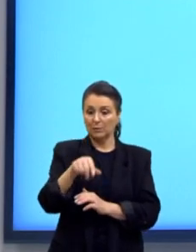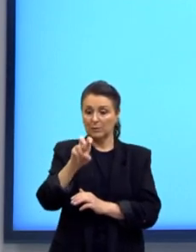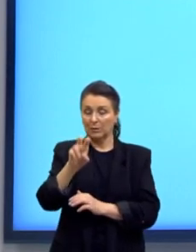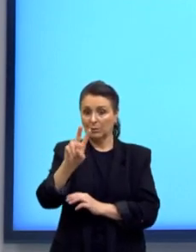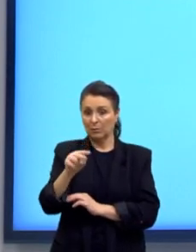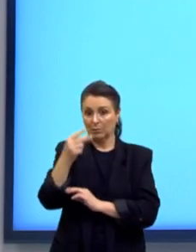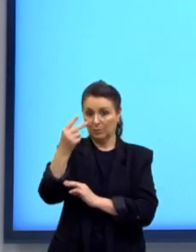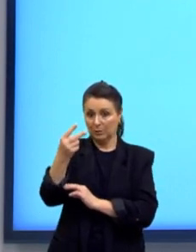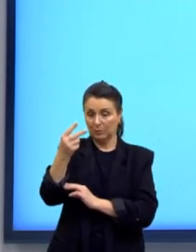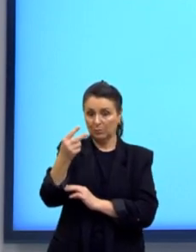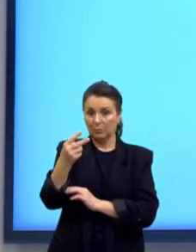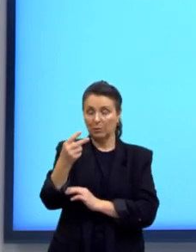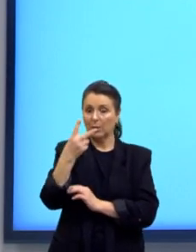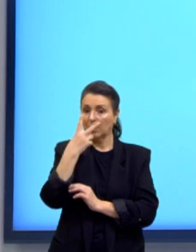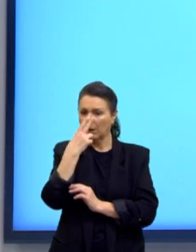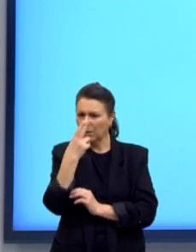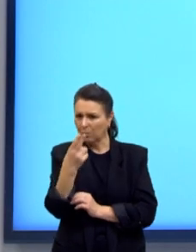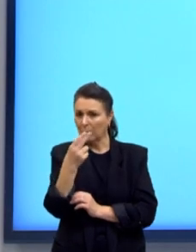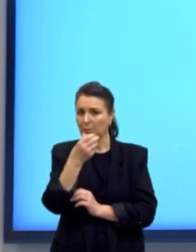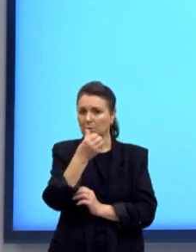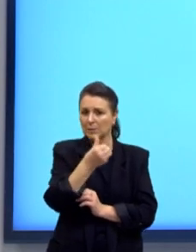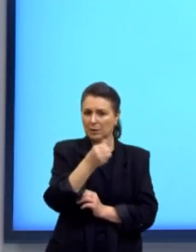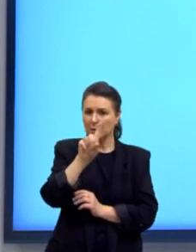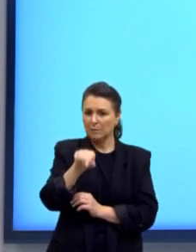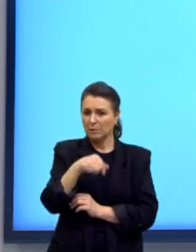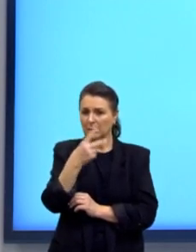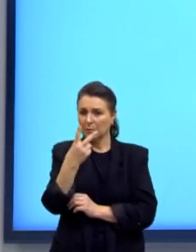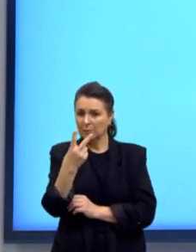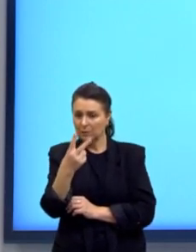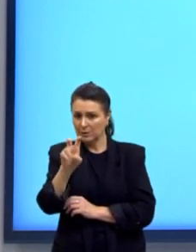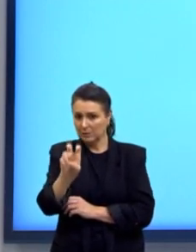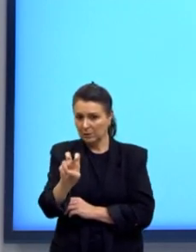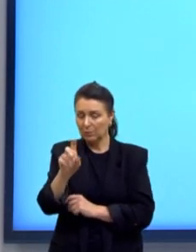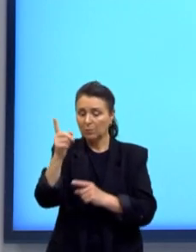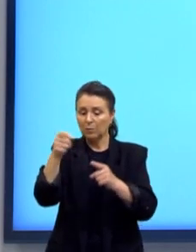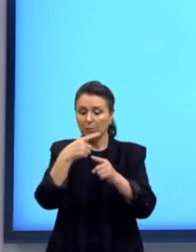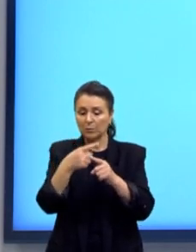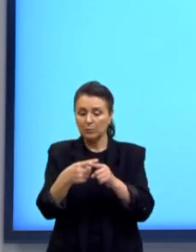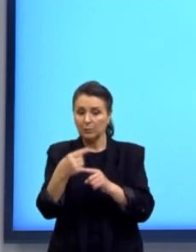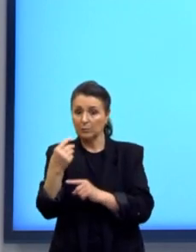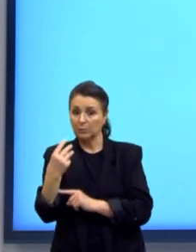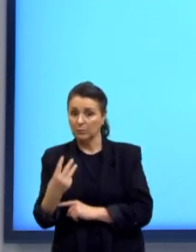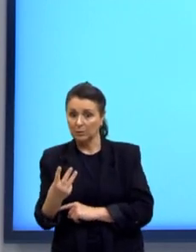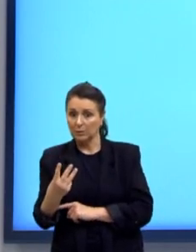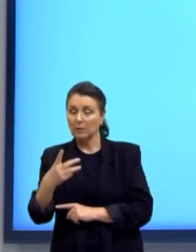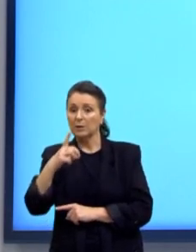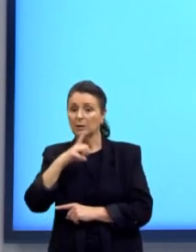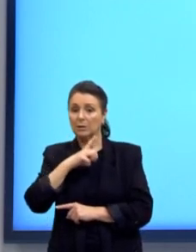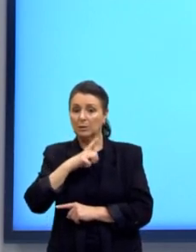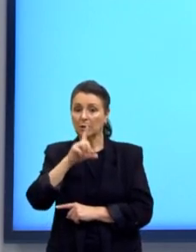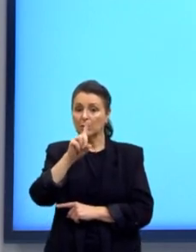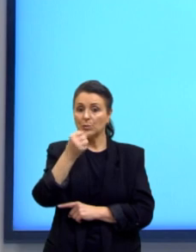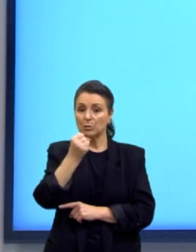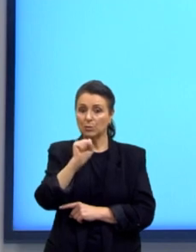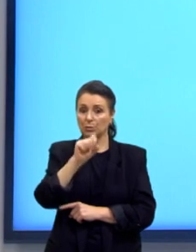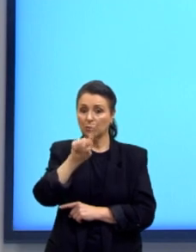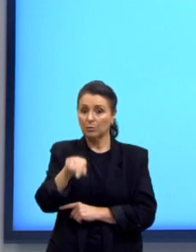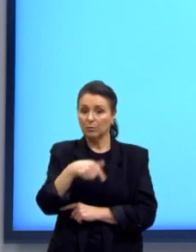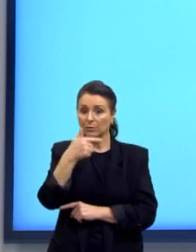quadrado ser igual a 6,25 e multiplicando por três nós teríamos